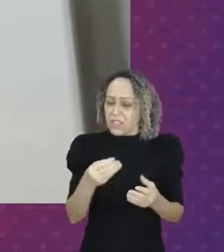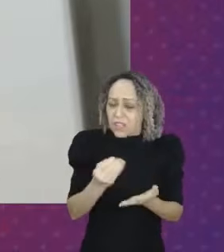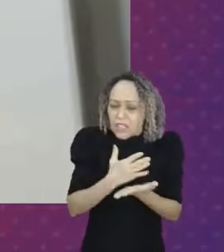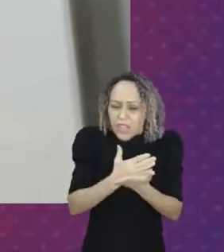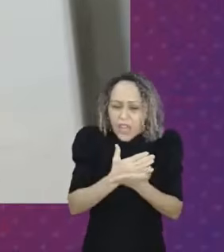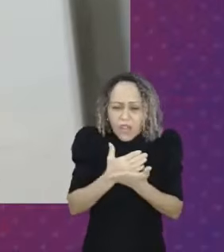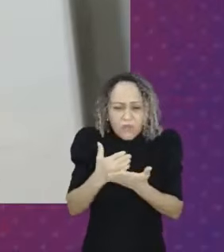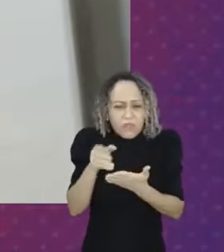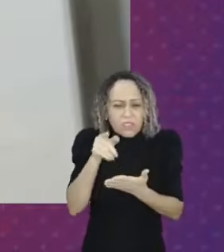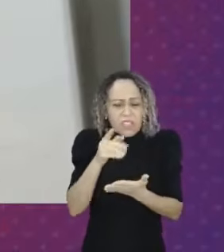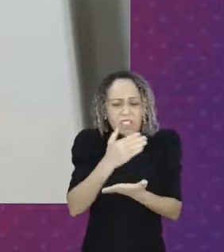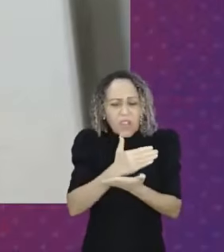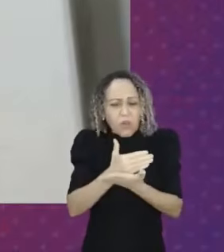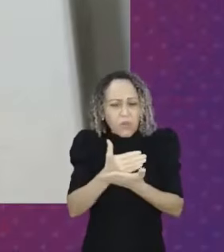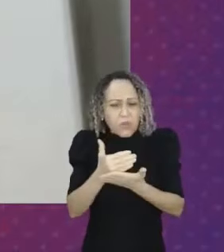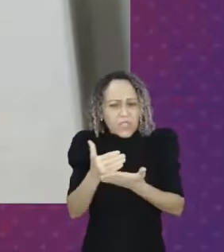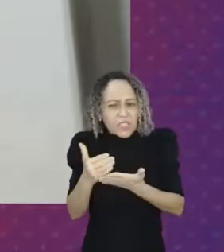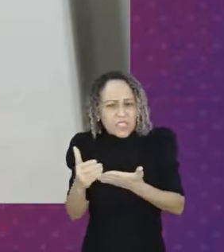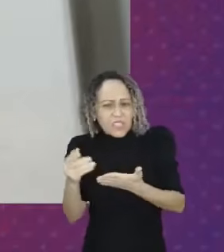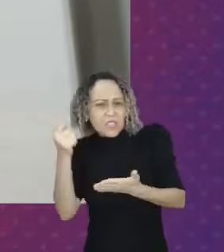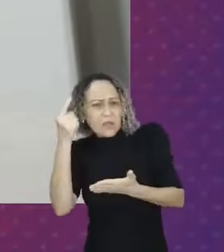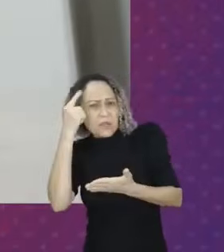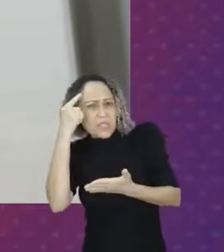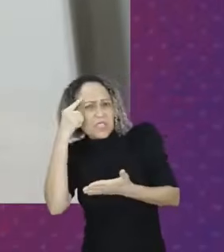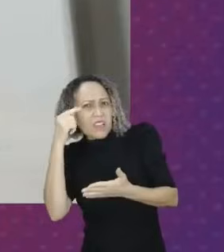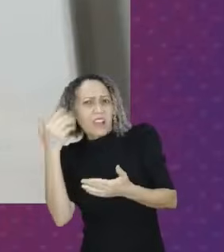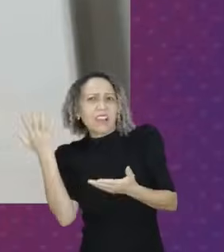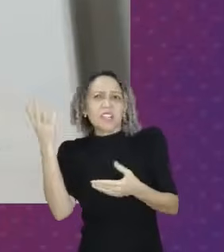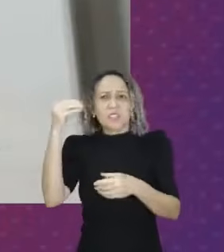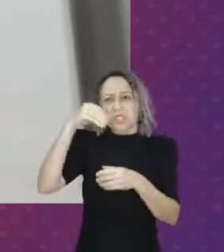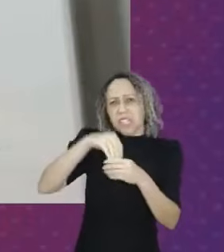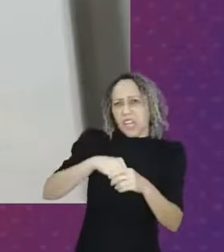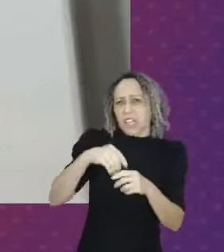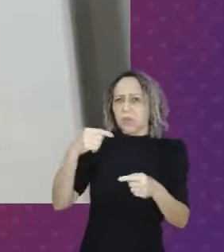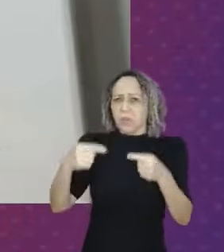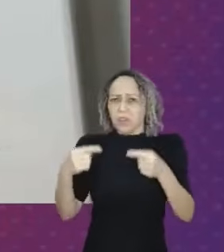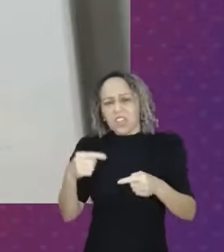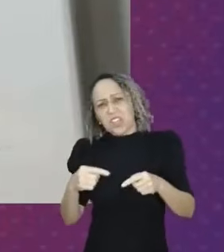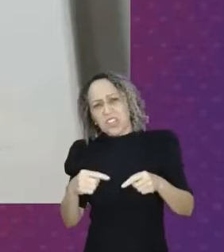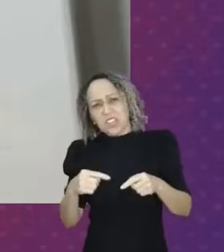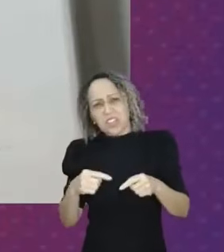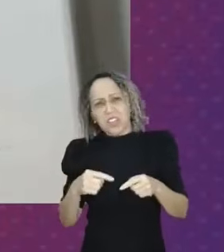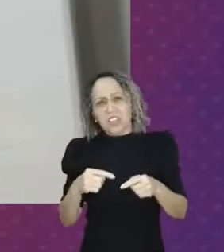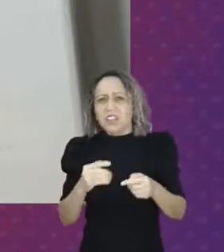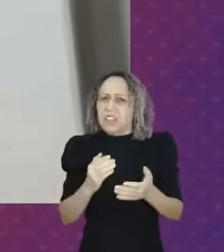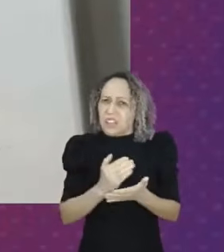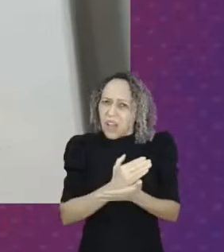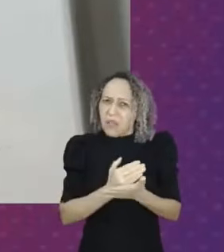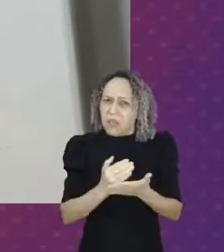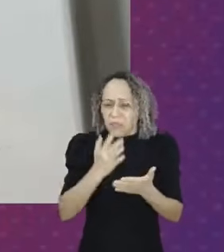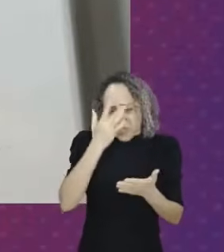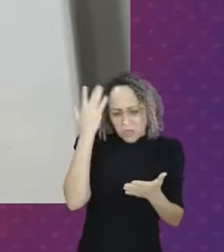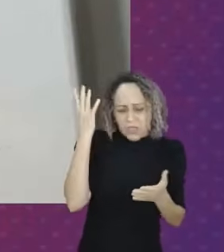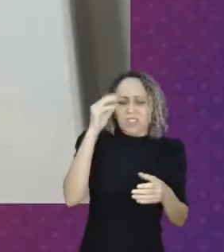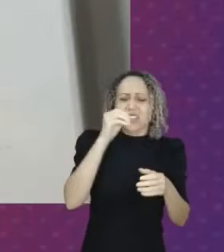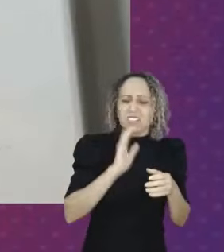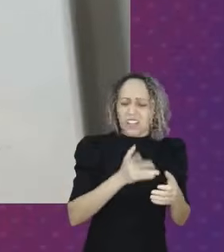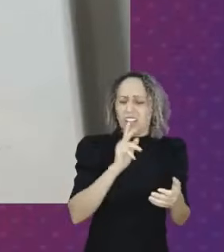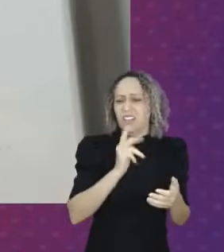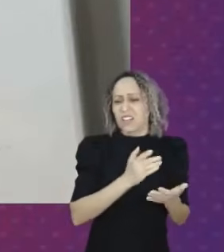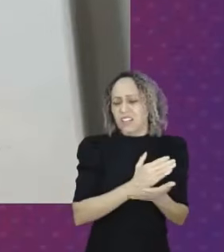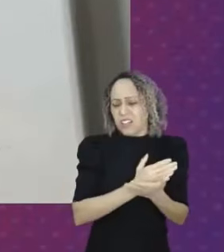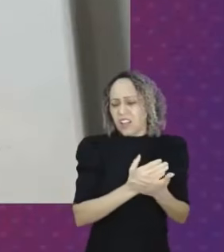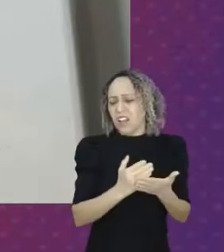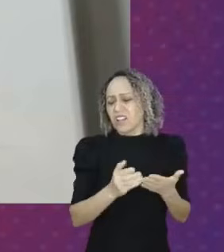começando a pensar sobre a atuação na política, ou que está na militância já, mas nunca concorreu a um cargo eletivo, nós precisamos de você